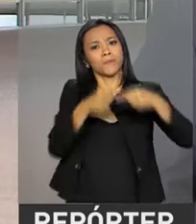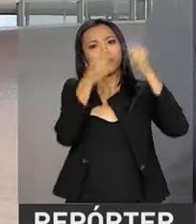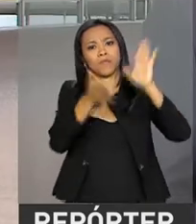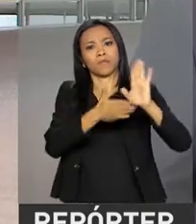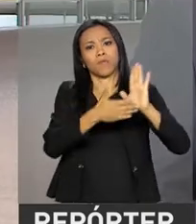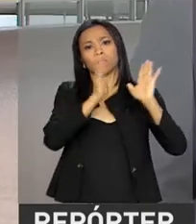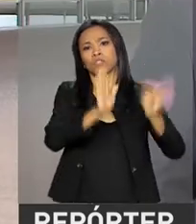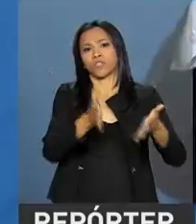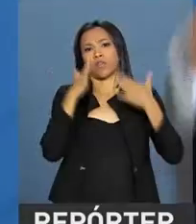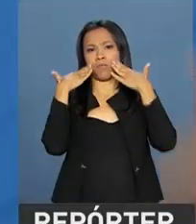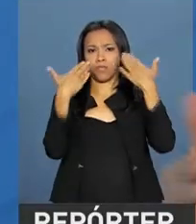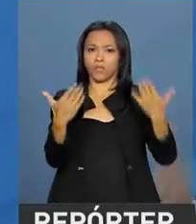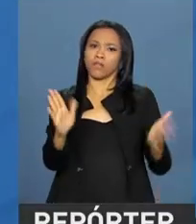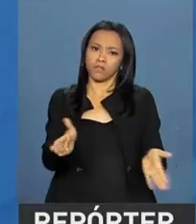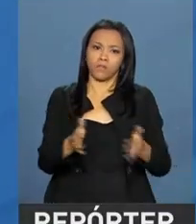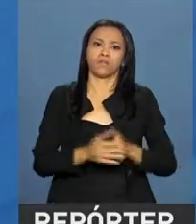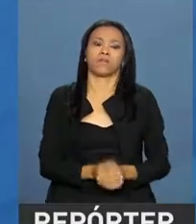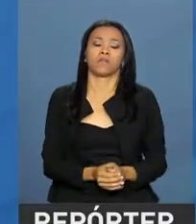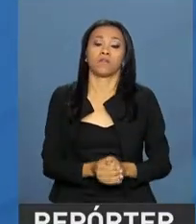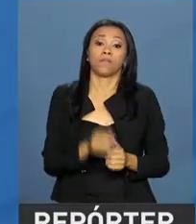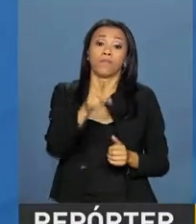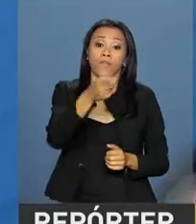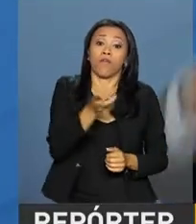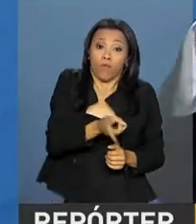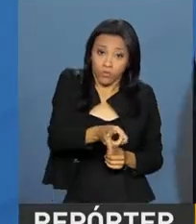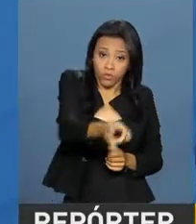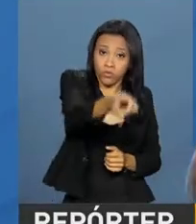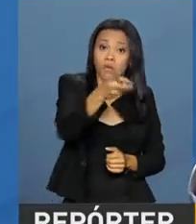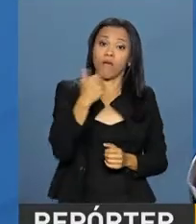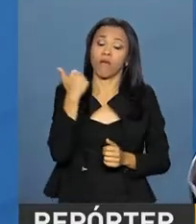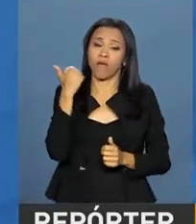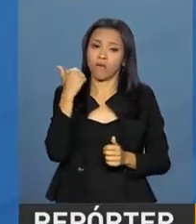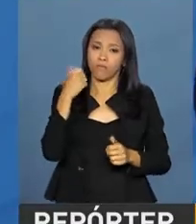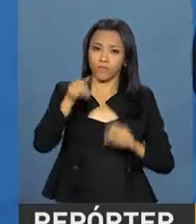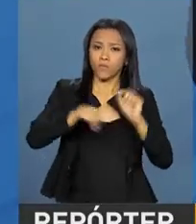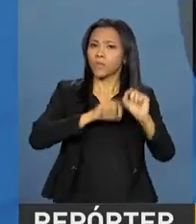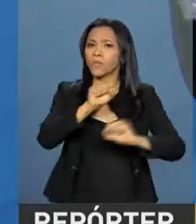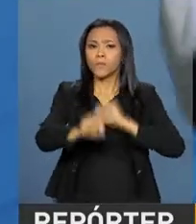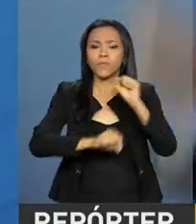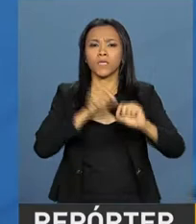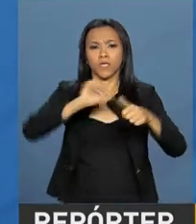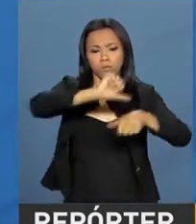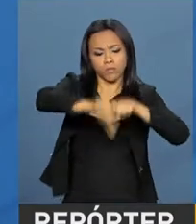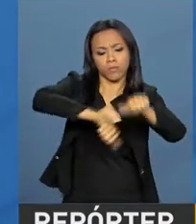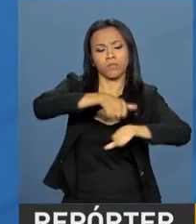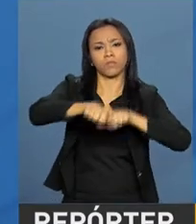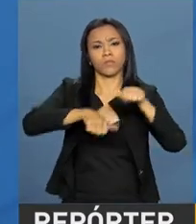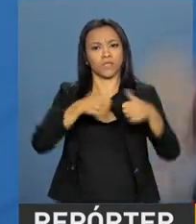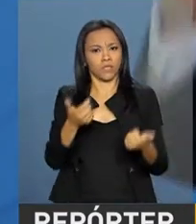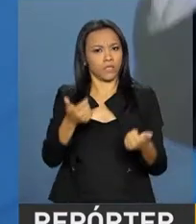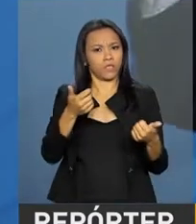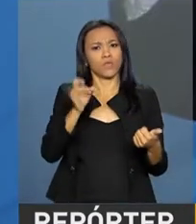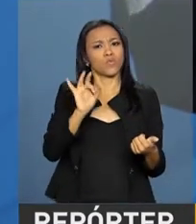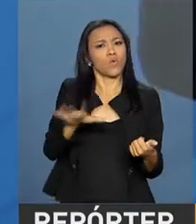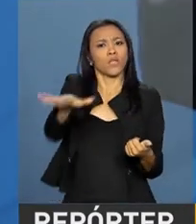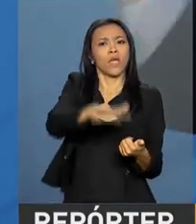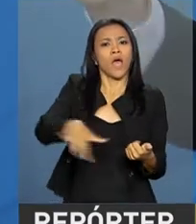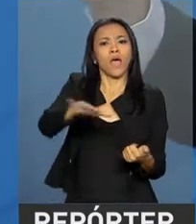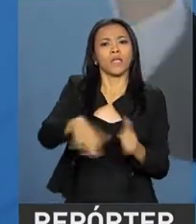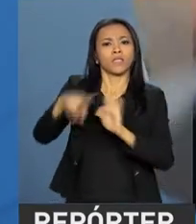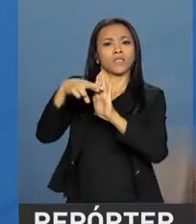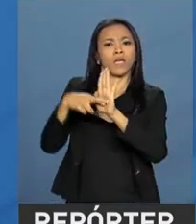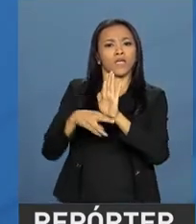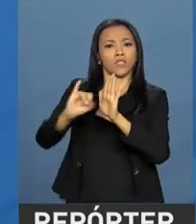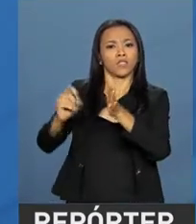apresentadas continuar fazendo as reformas continuar fazendo não só mudanças na área fiscal importante